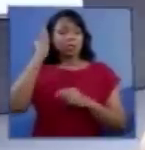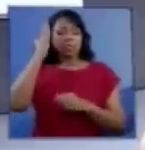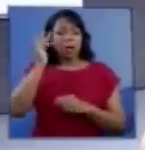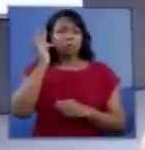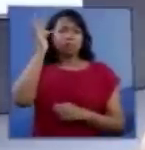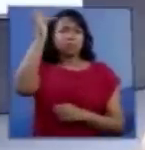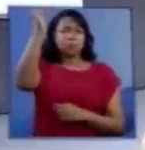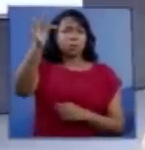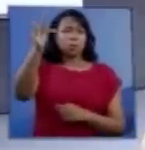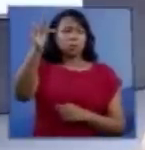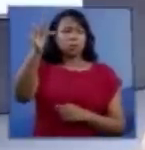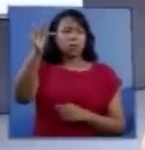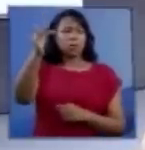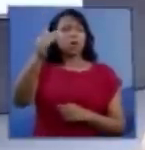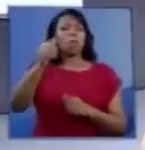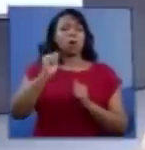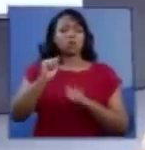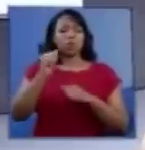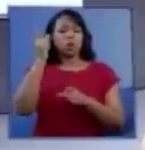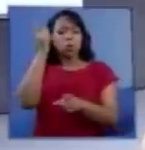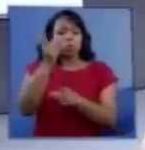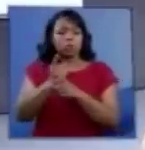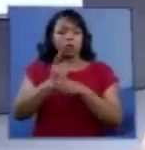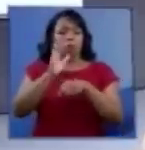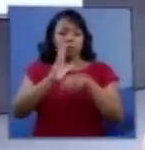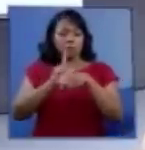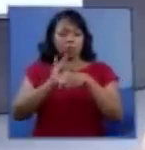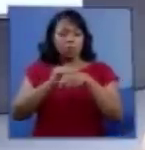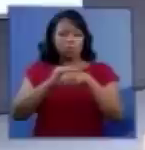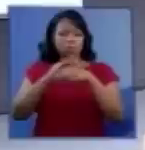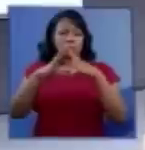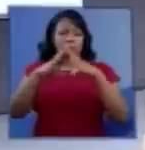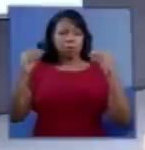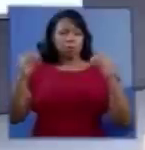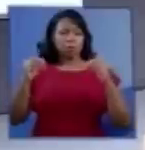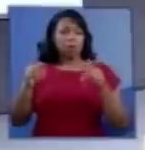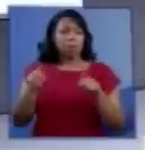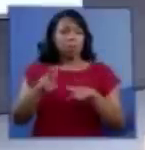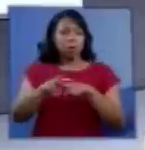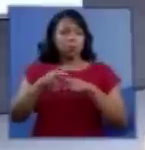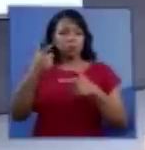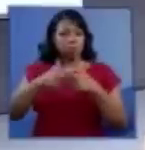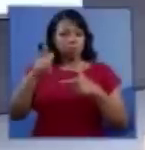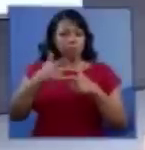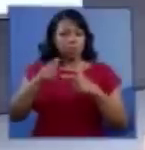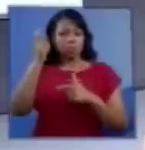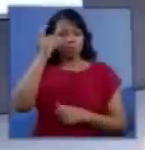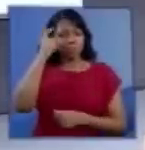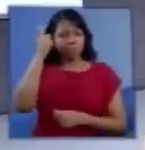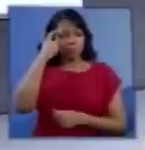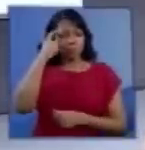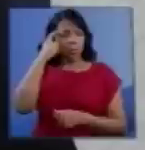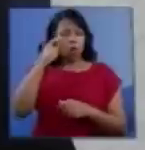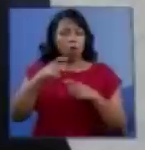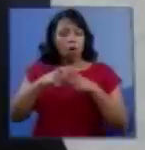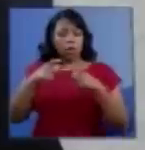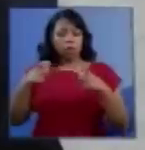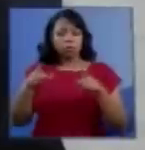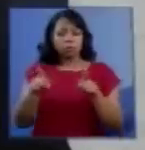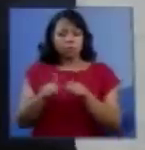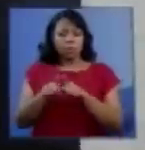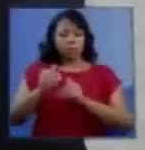pode encontrar uma cura também para a questão da anencefalia Ou pelo menos dar grandes